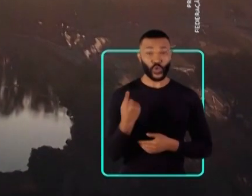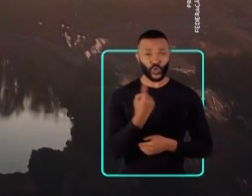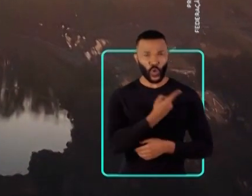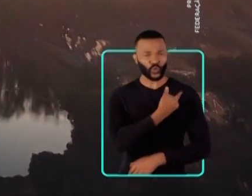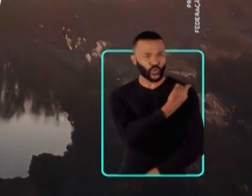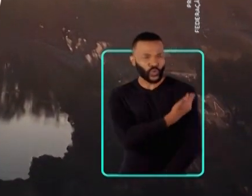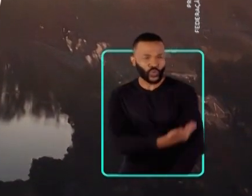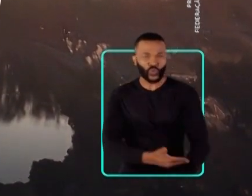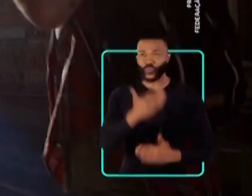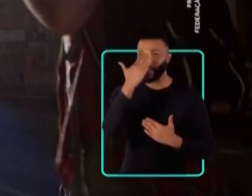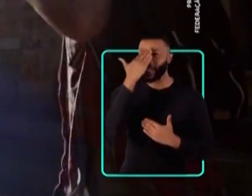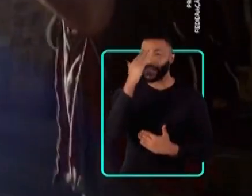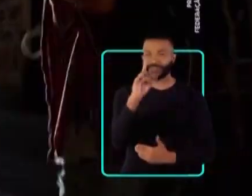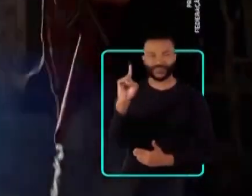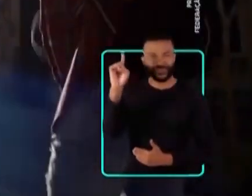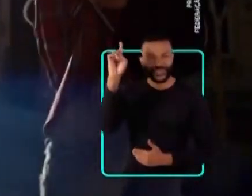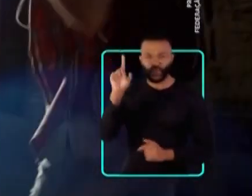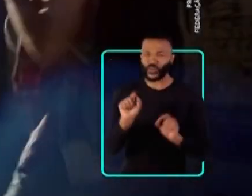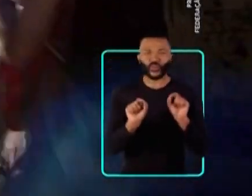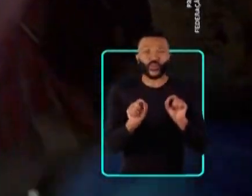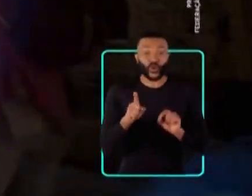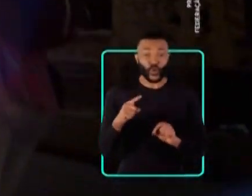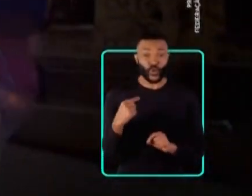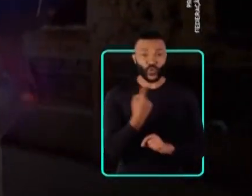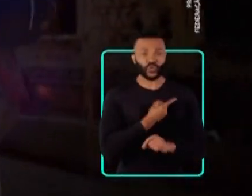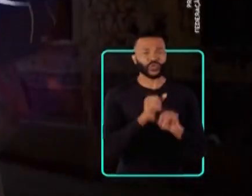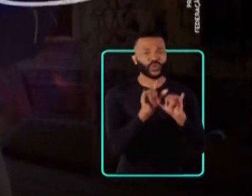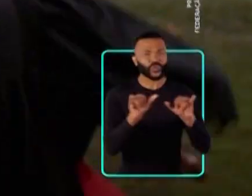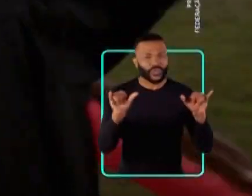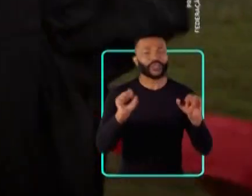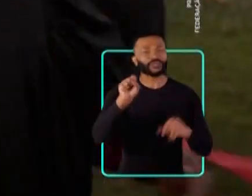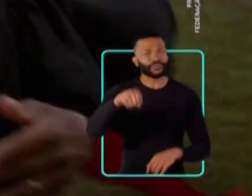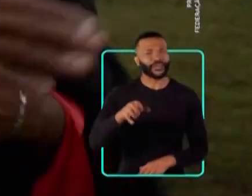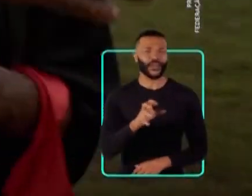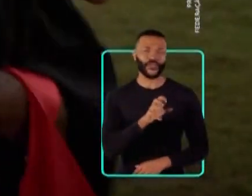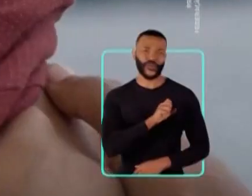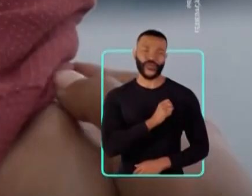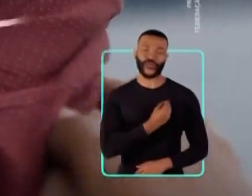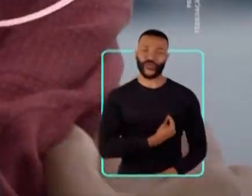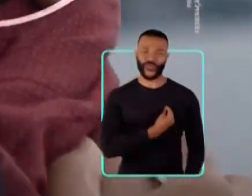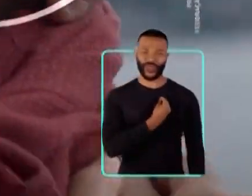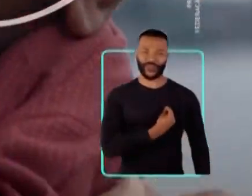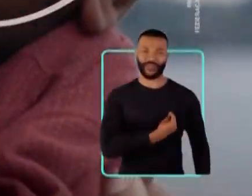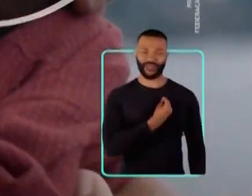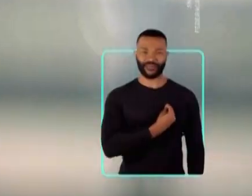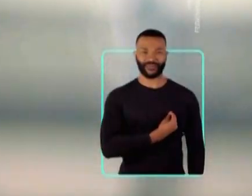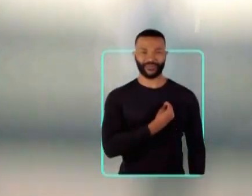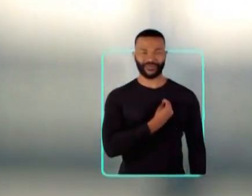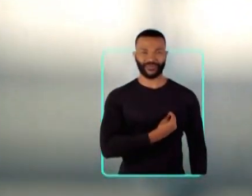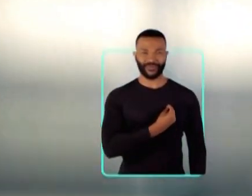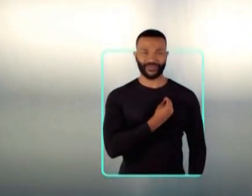Nossa mania, graças a Deus, irremediável, de dizer sim ao amor e sim à vida.